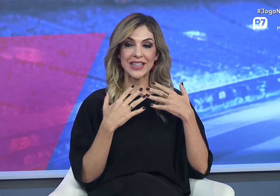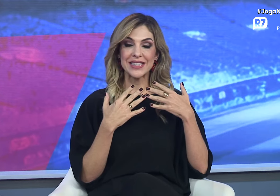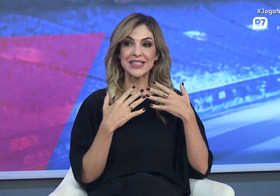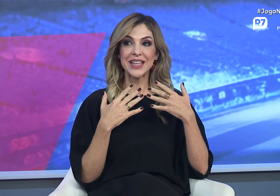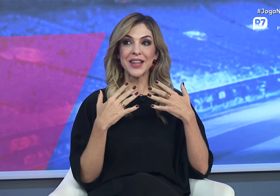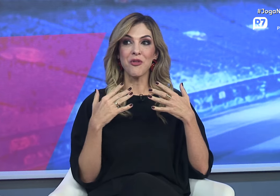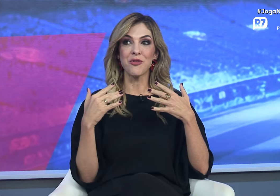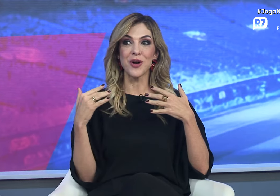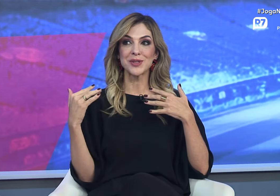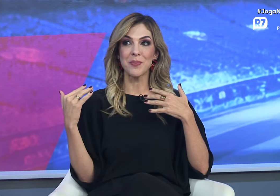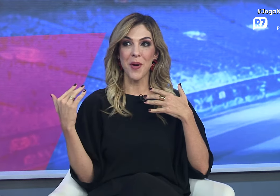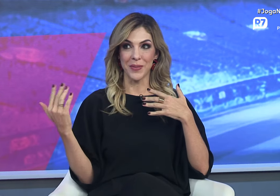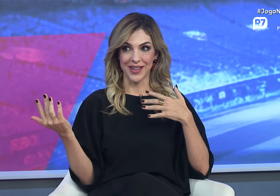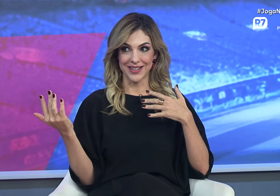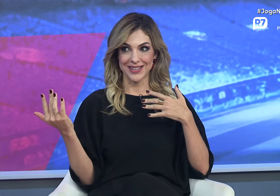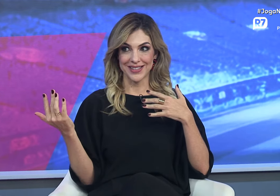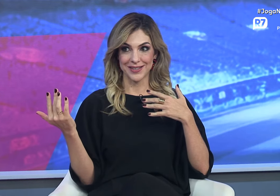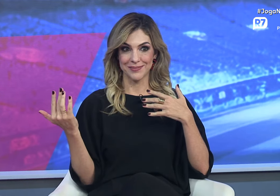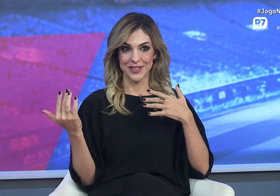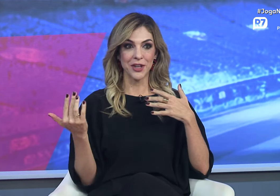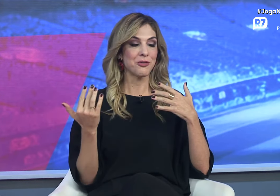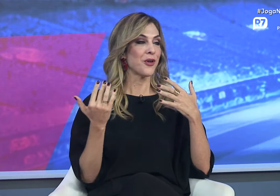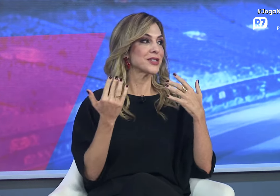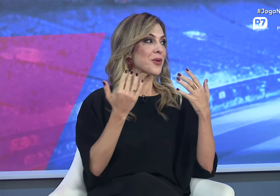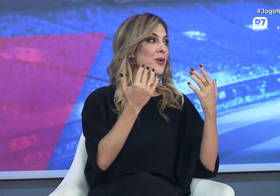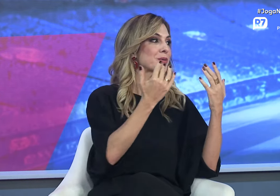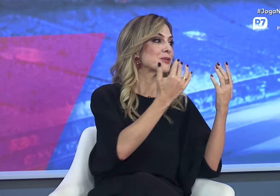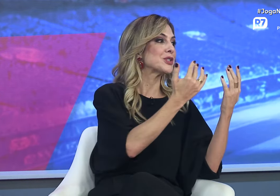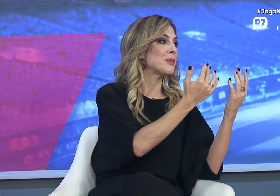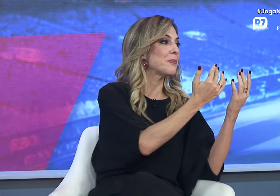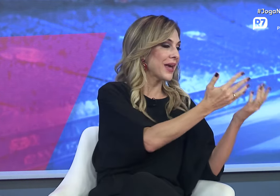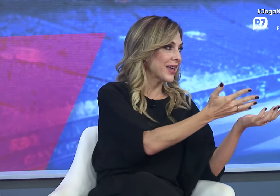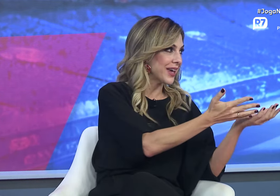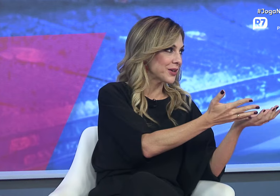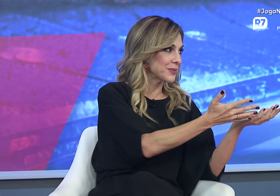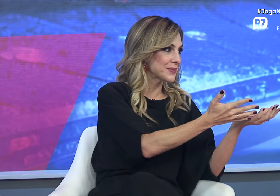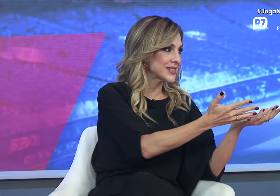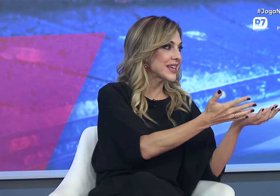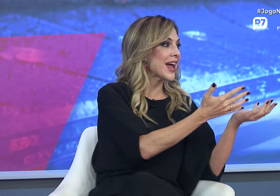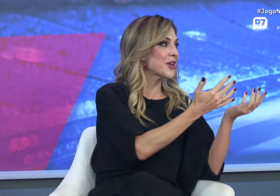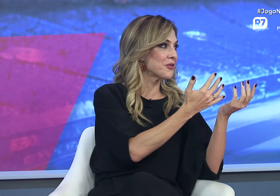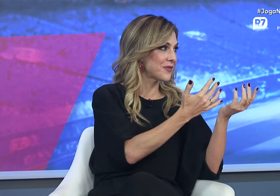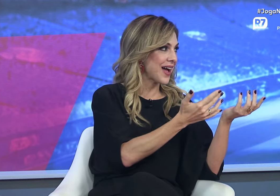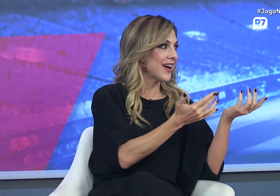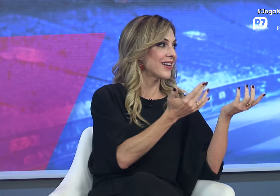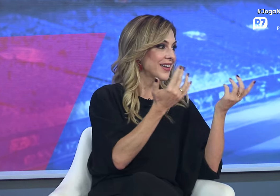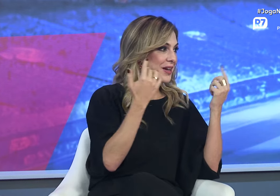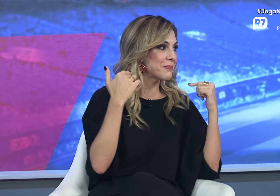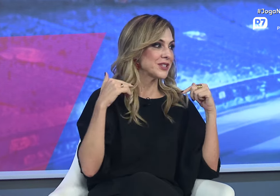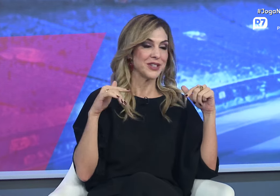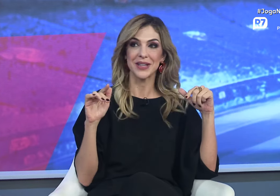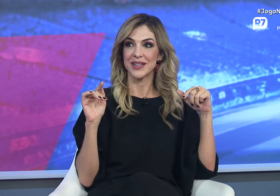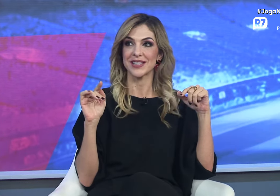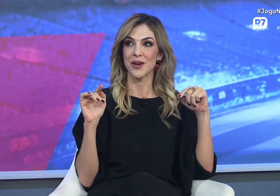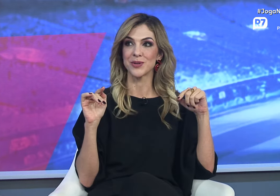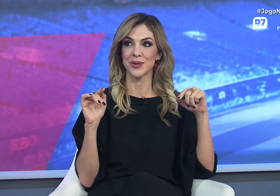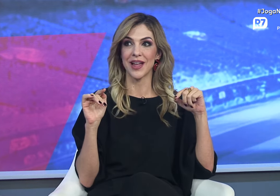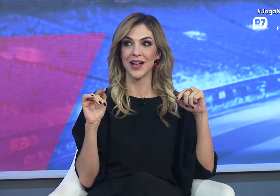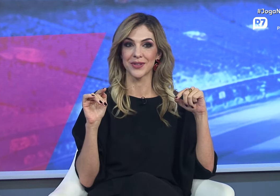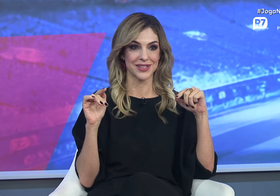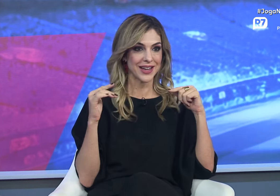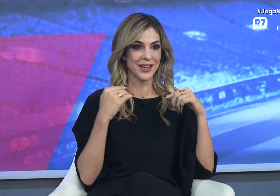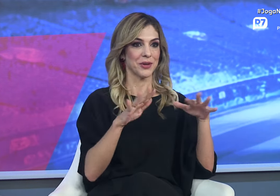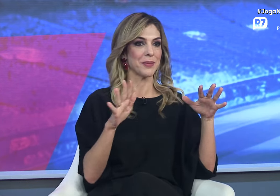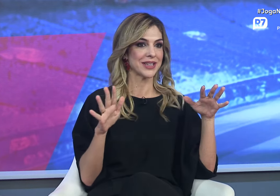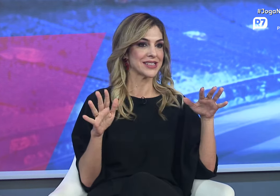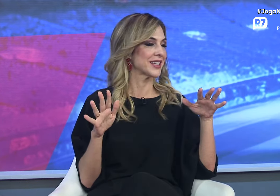fala é que se não fosse o Palmeiras, se fosse contra um time pequeno, será que o VAR ia pedir, ia ser